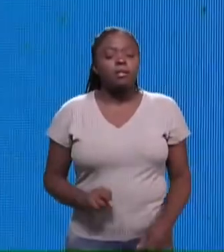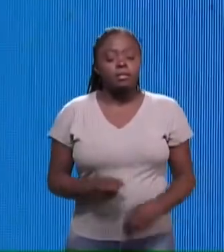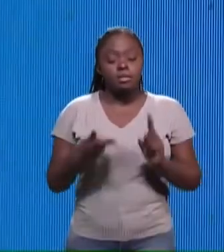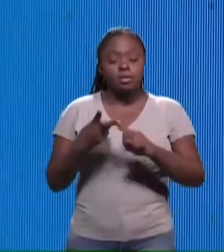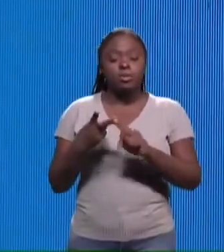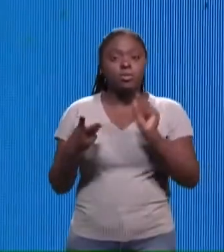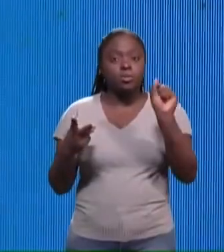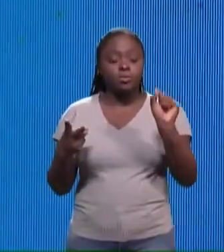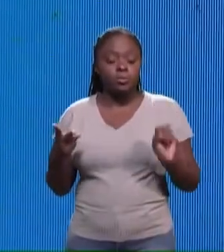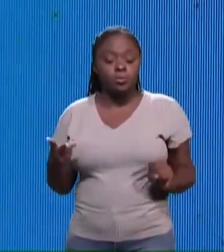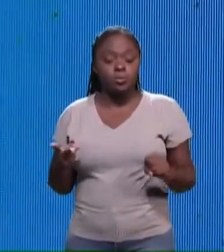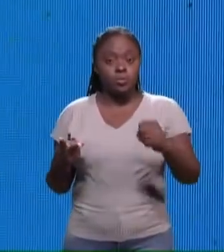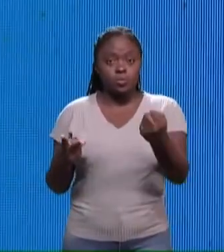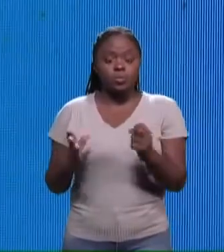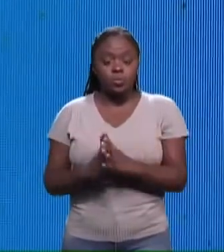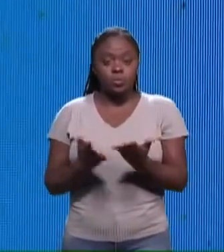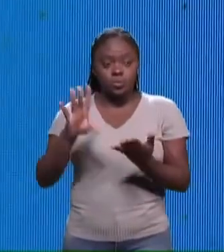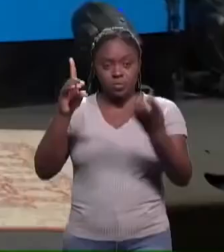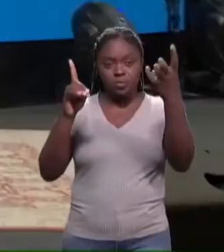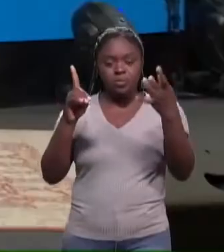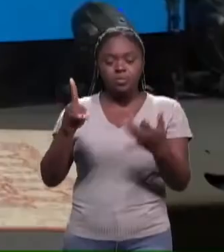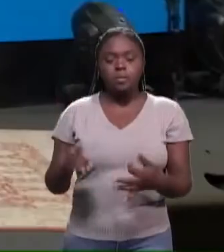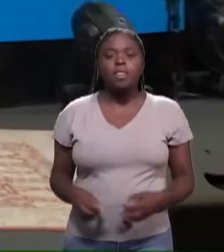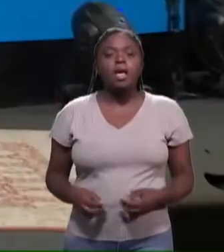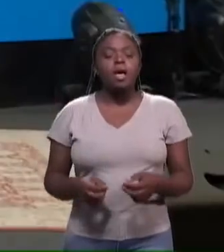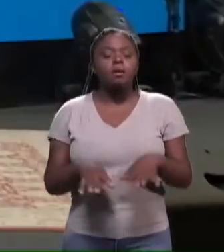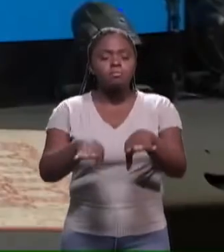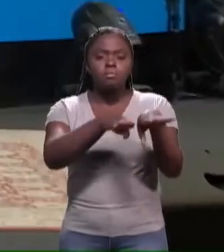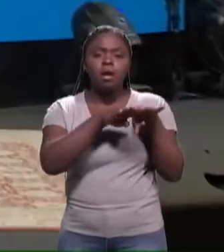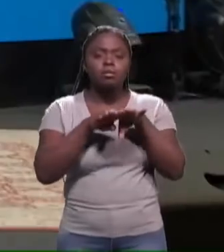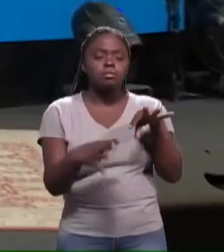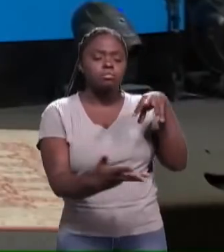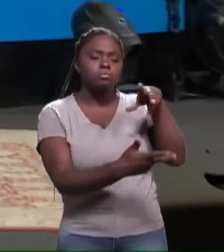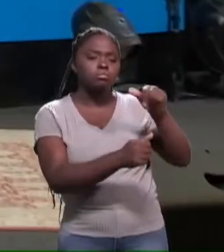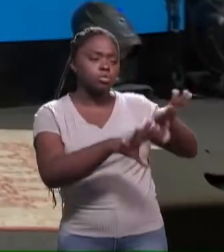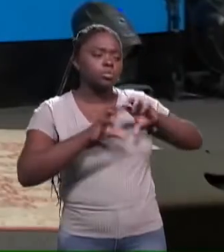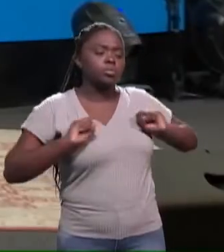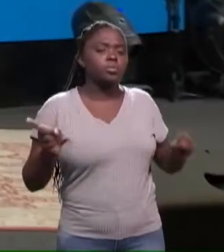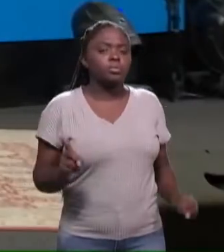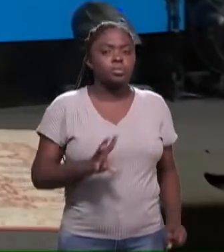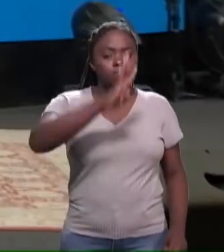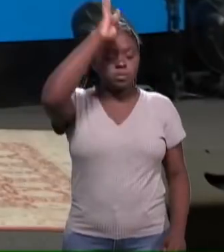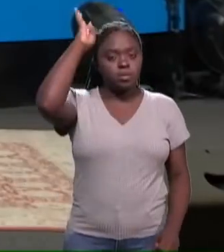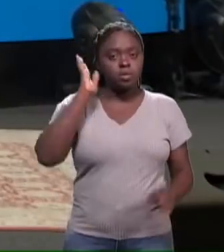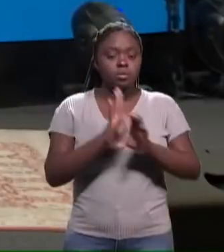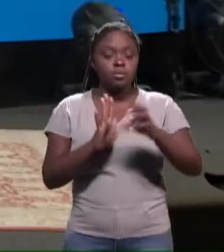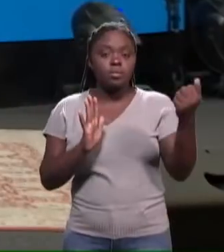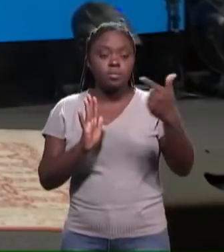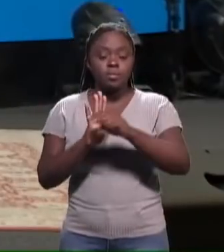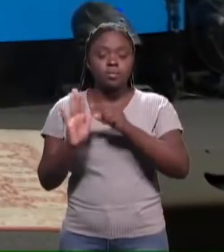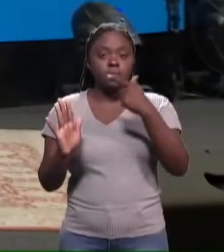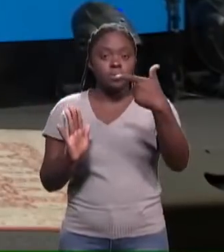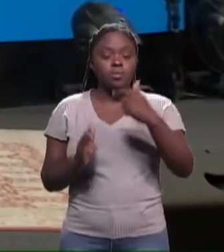Segundo, o que é resistência, biblicamente falando? É não aceitar os padrões desse mundo. Romanos 12, 2. Não